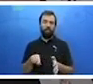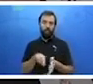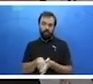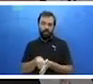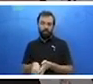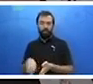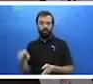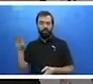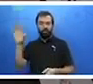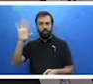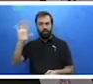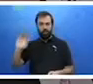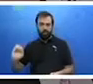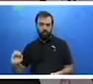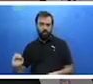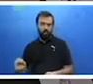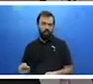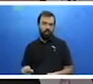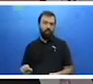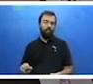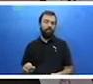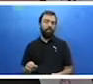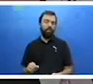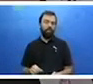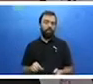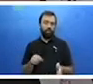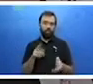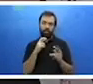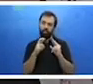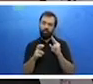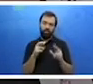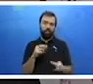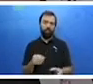alternativas corretas. Terminamos nossa aula.